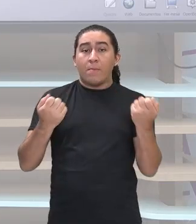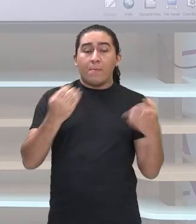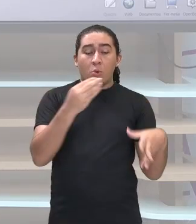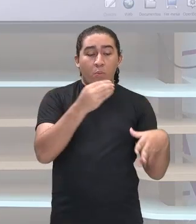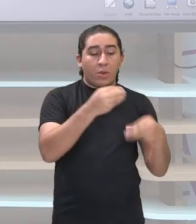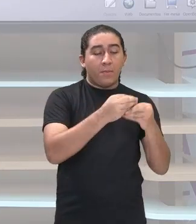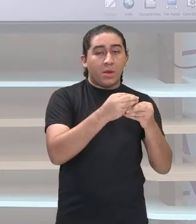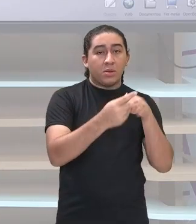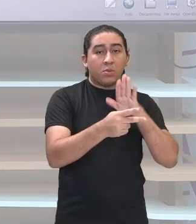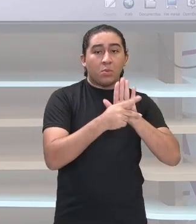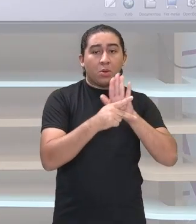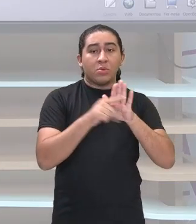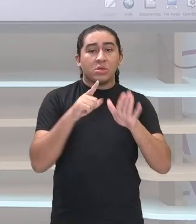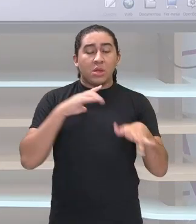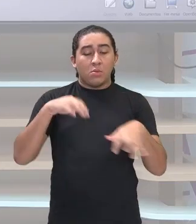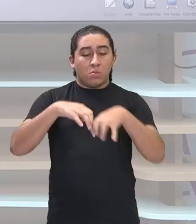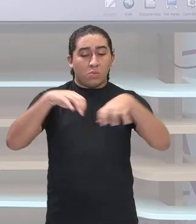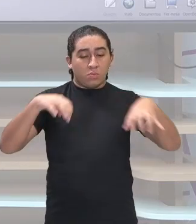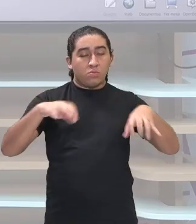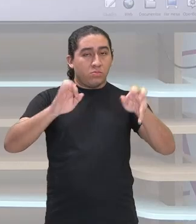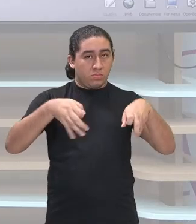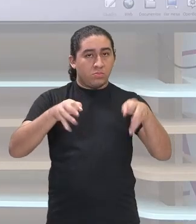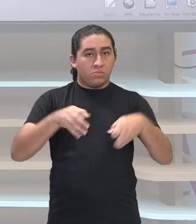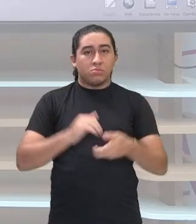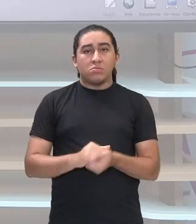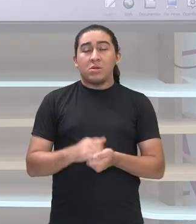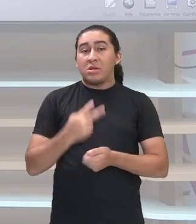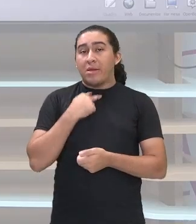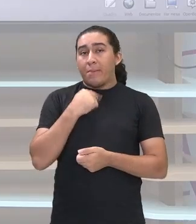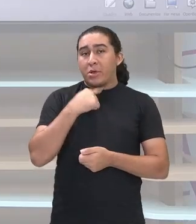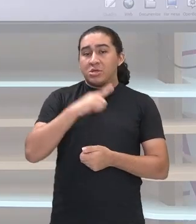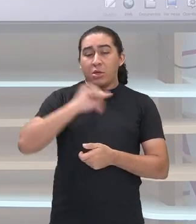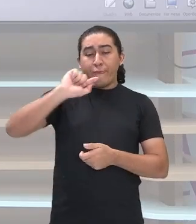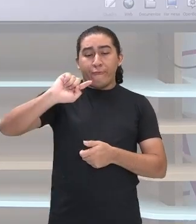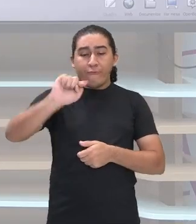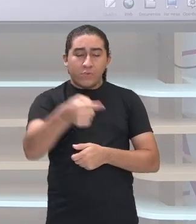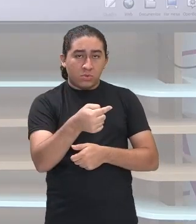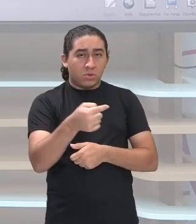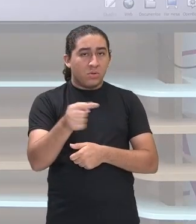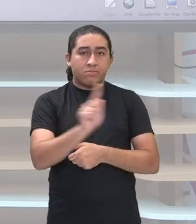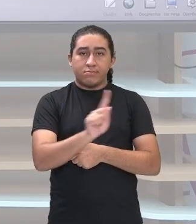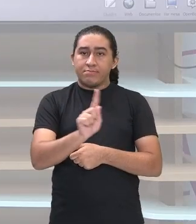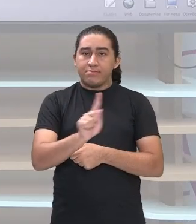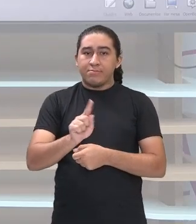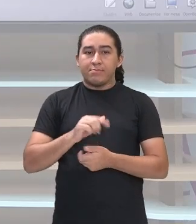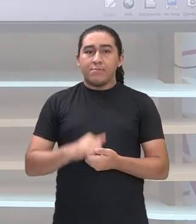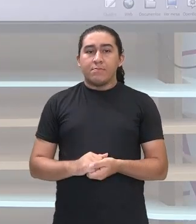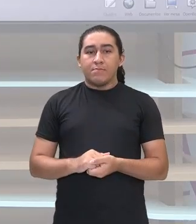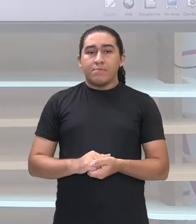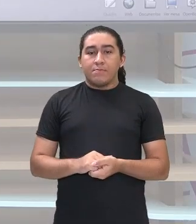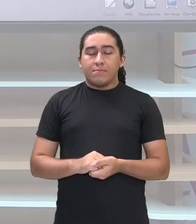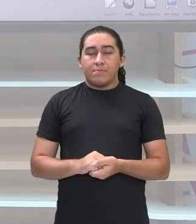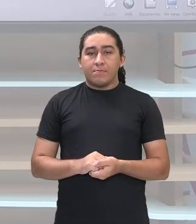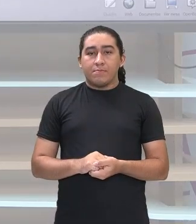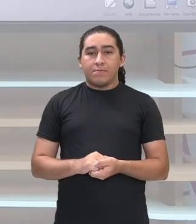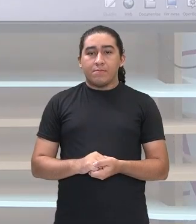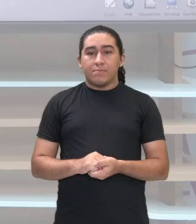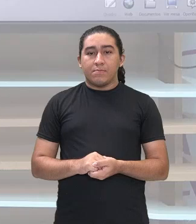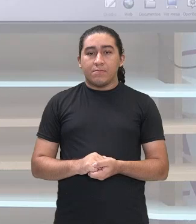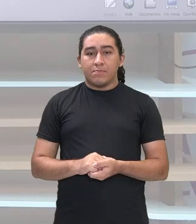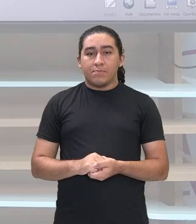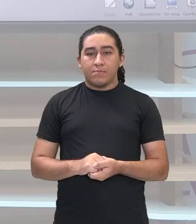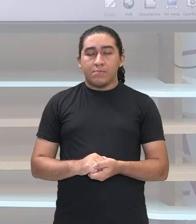problemas sociais do país, é o complemento. Então, não posso utilizar a vírgula entre o